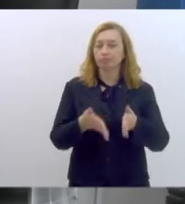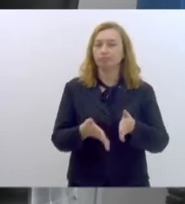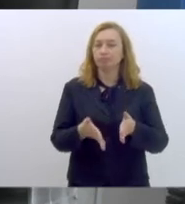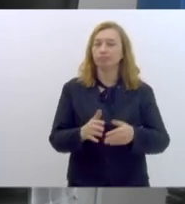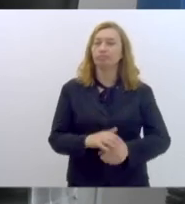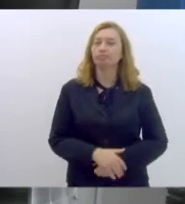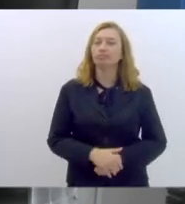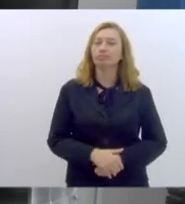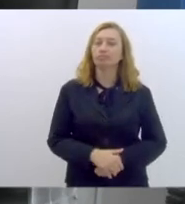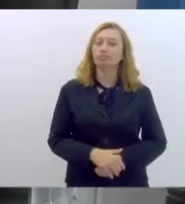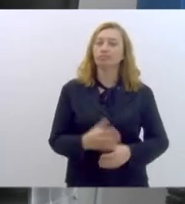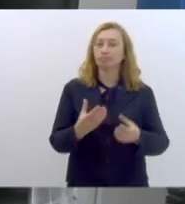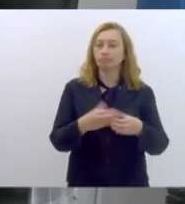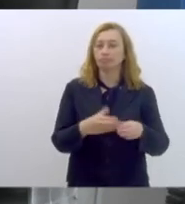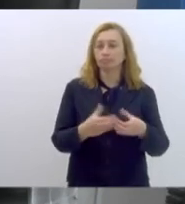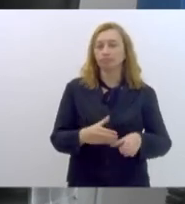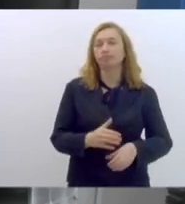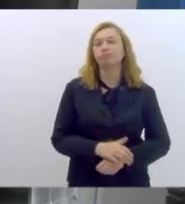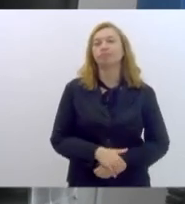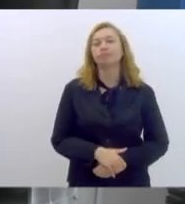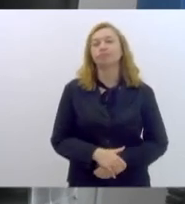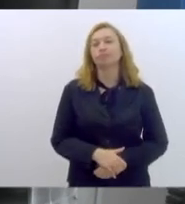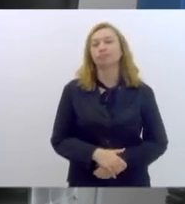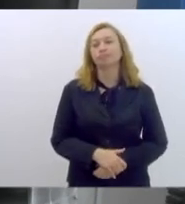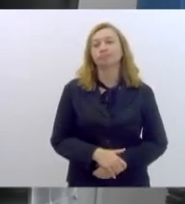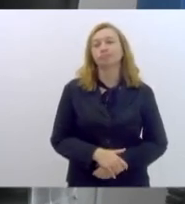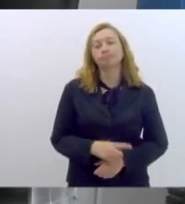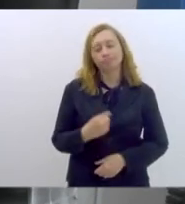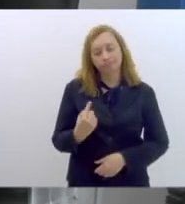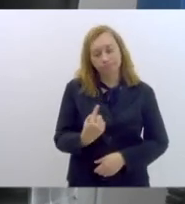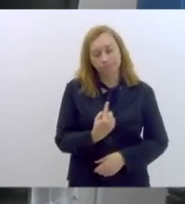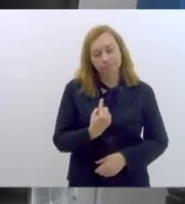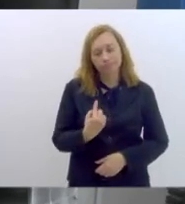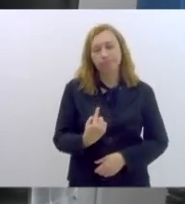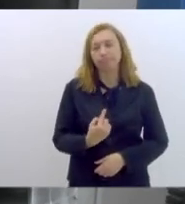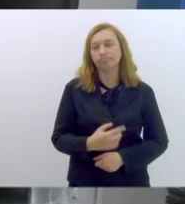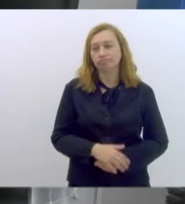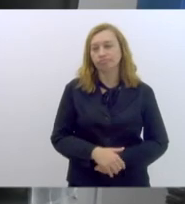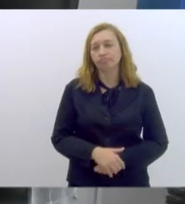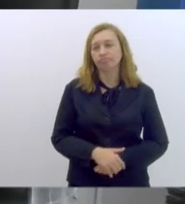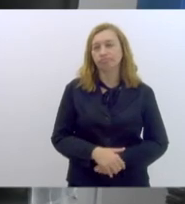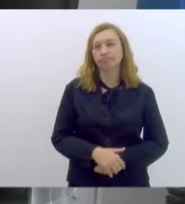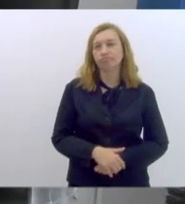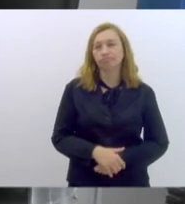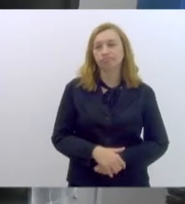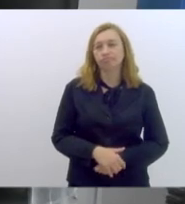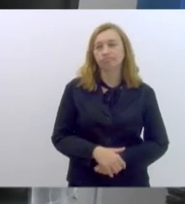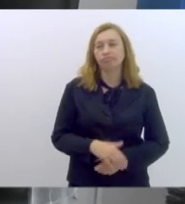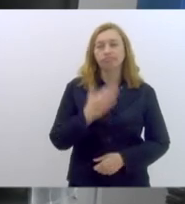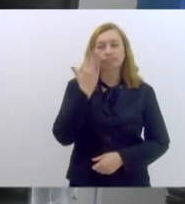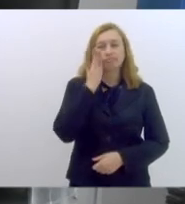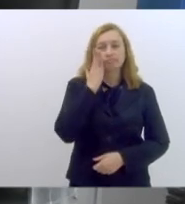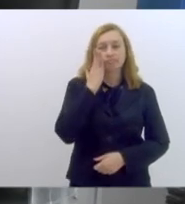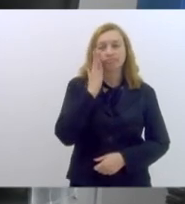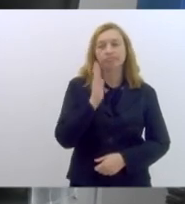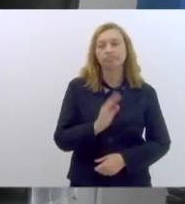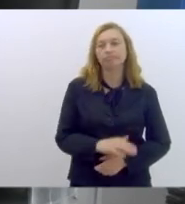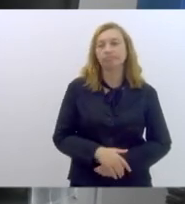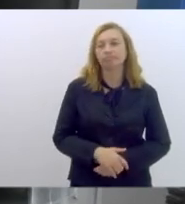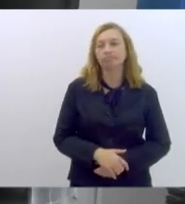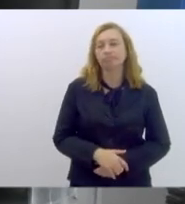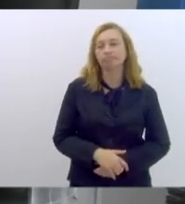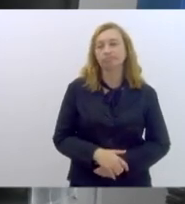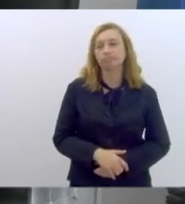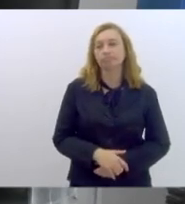do concurso público. E todos nós temos uma perfeita concepção que